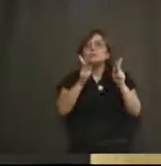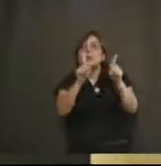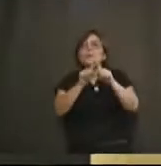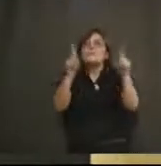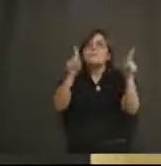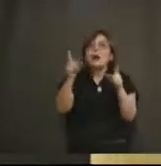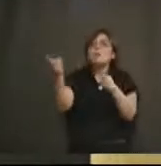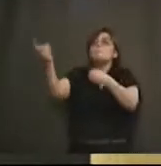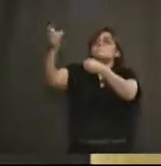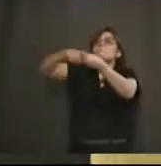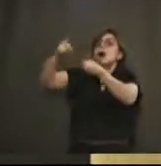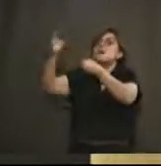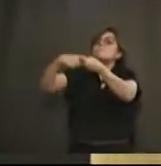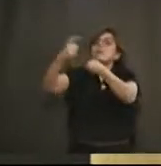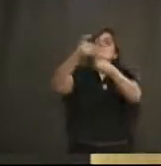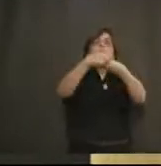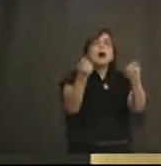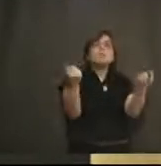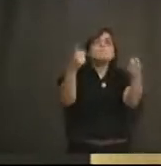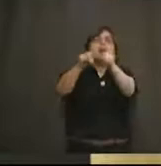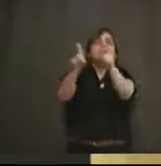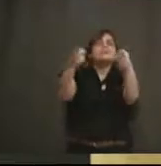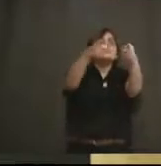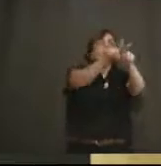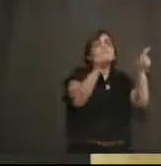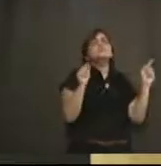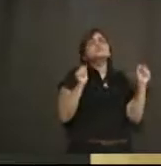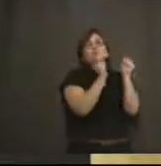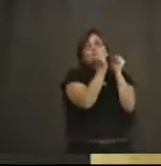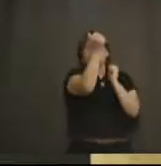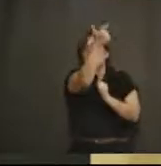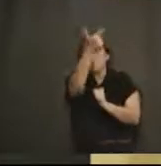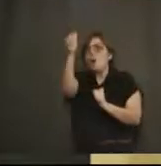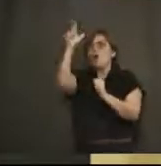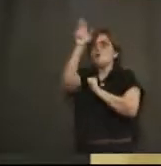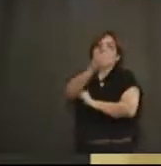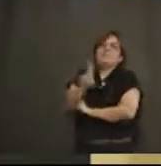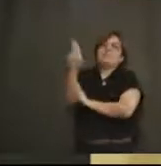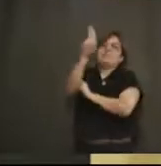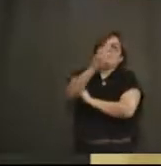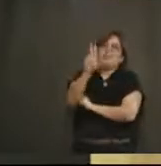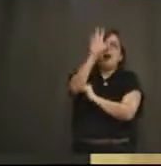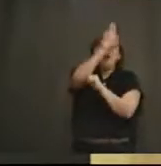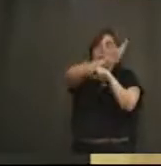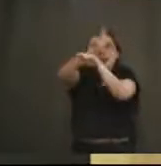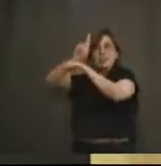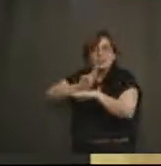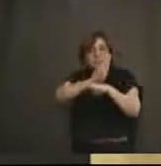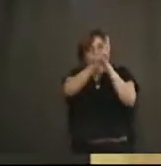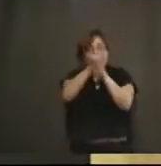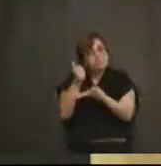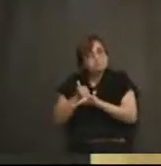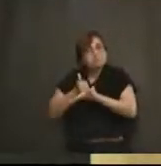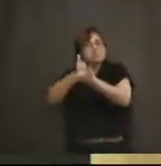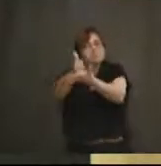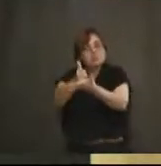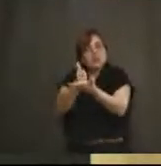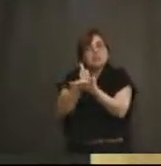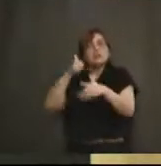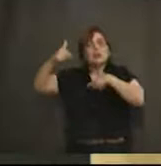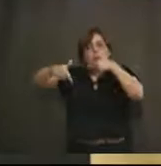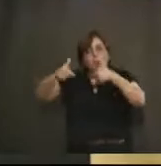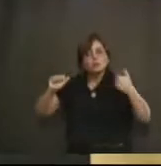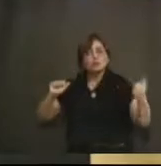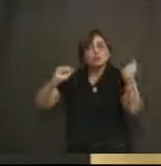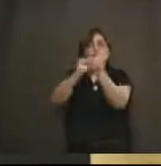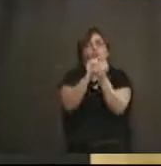com todas as universidades da região, né, que atua colaborativamente com todas as universidades para